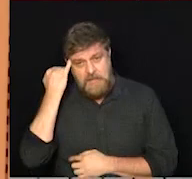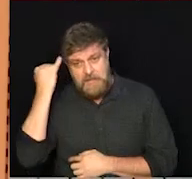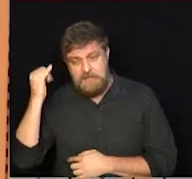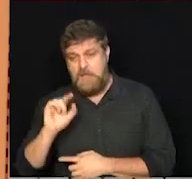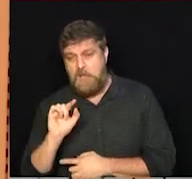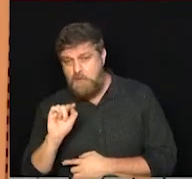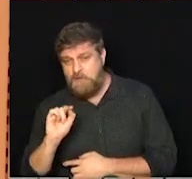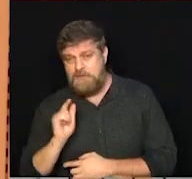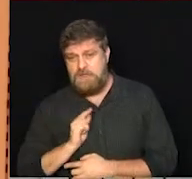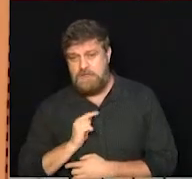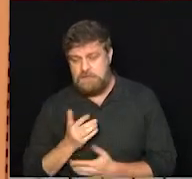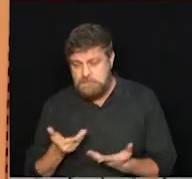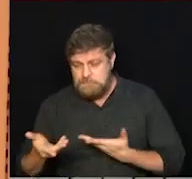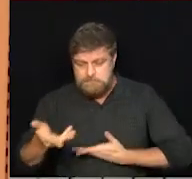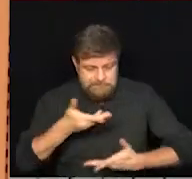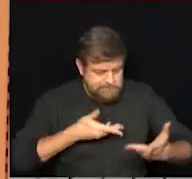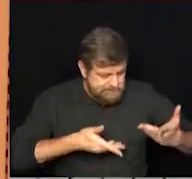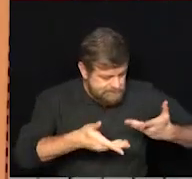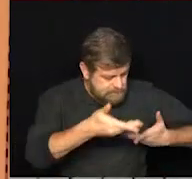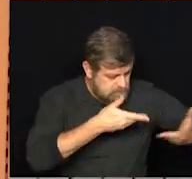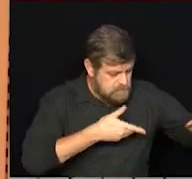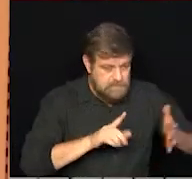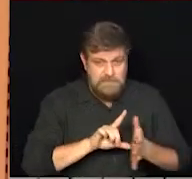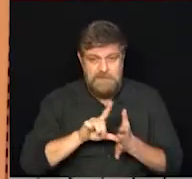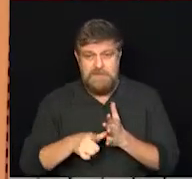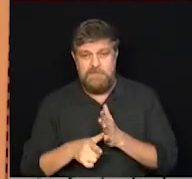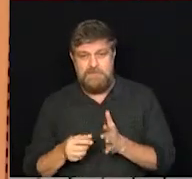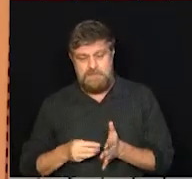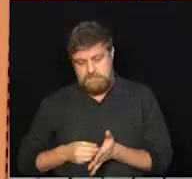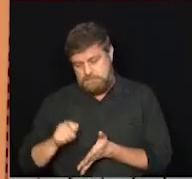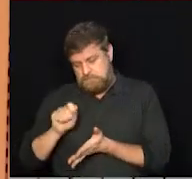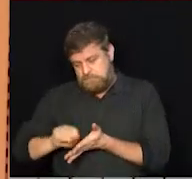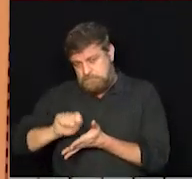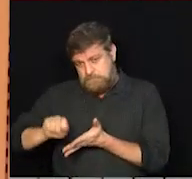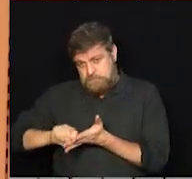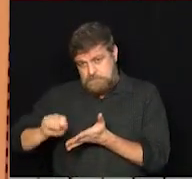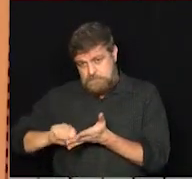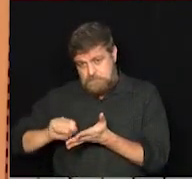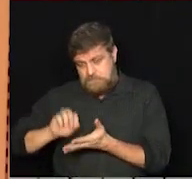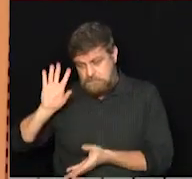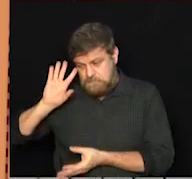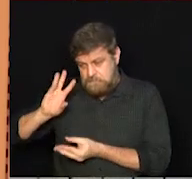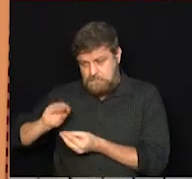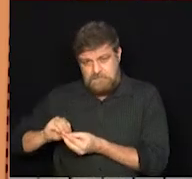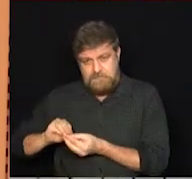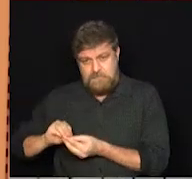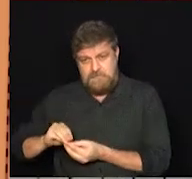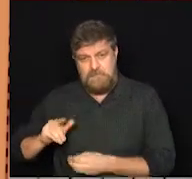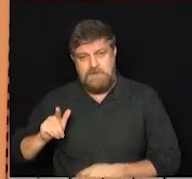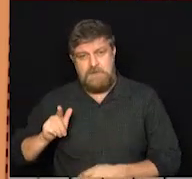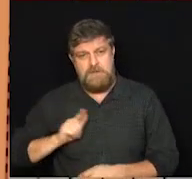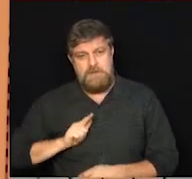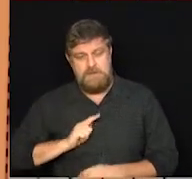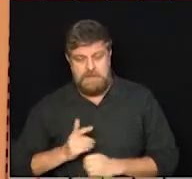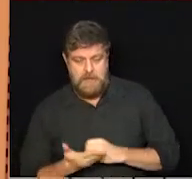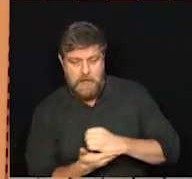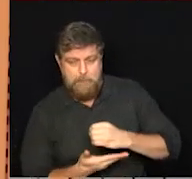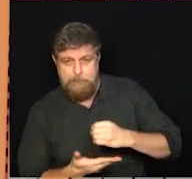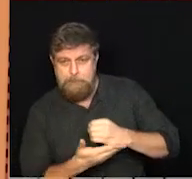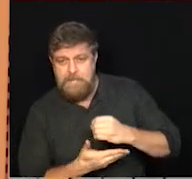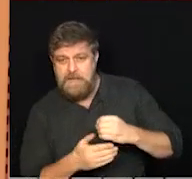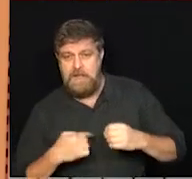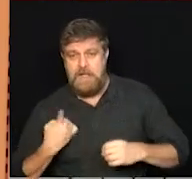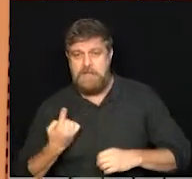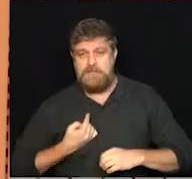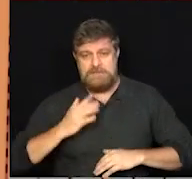então é nós construímos aqui depois de uma memória dessa reunião que de consistência as